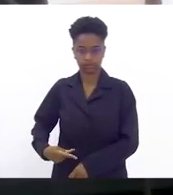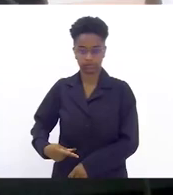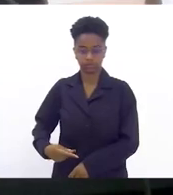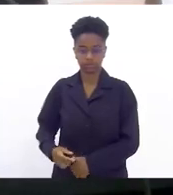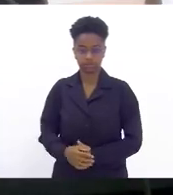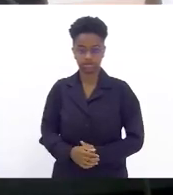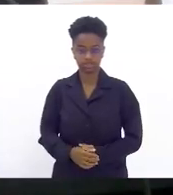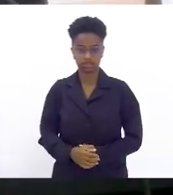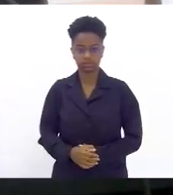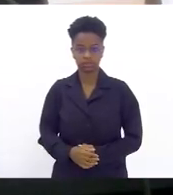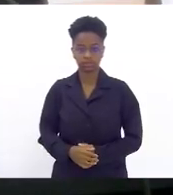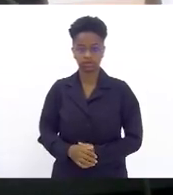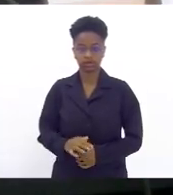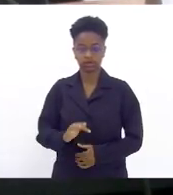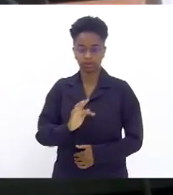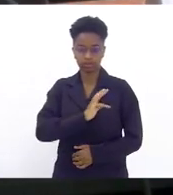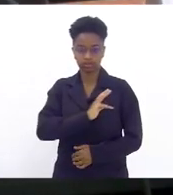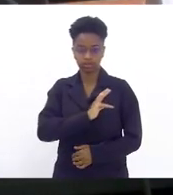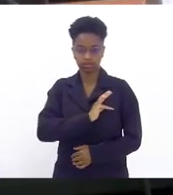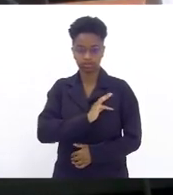que o dispositivo também